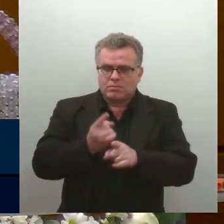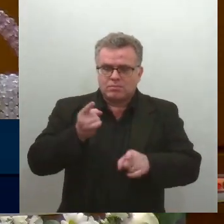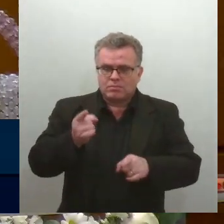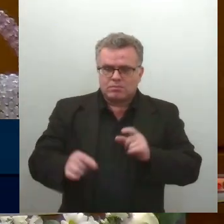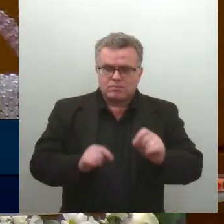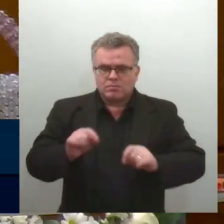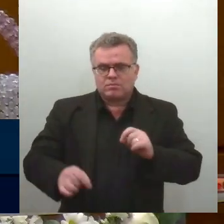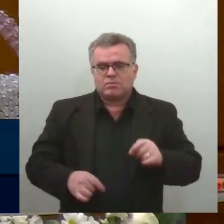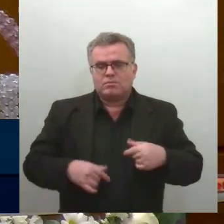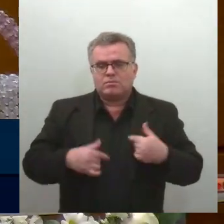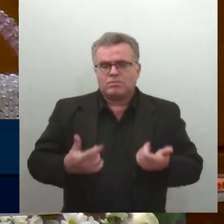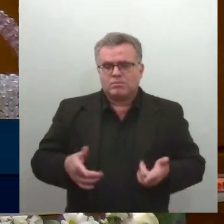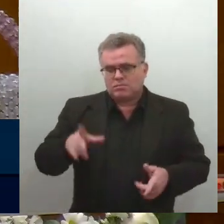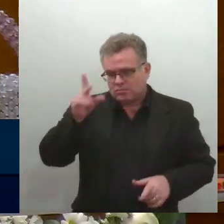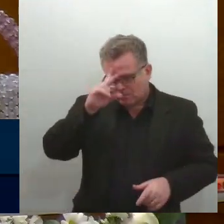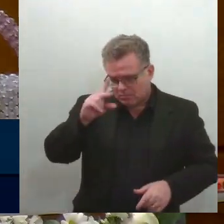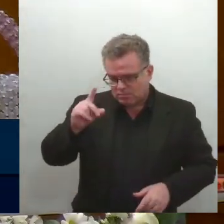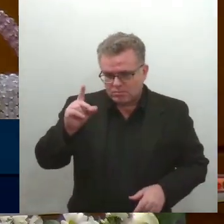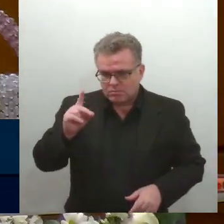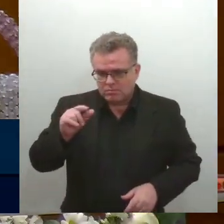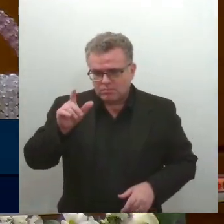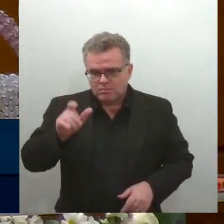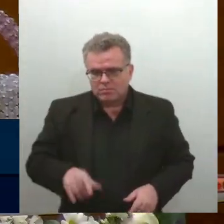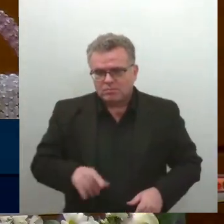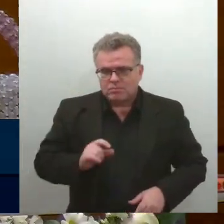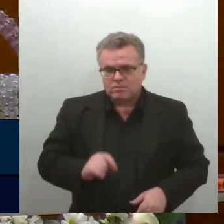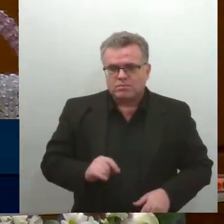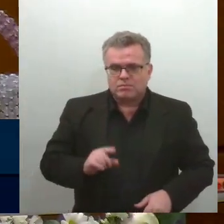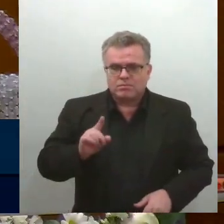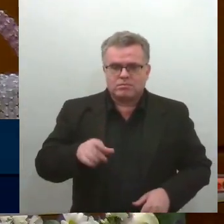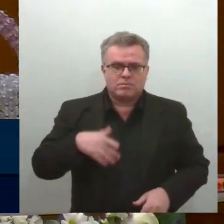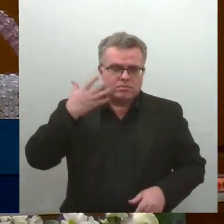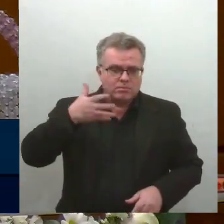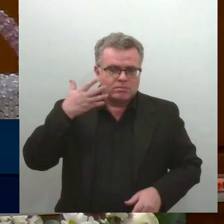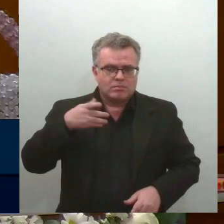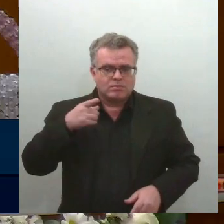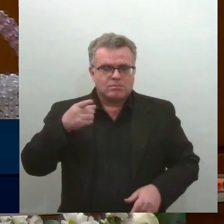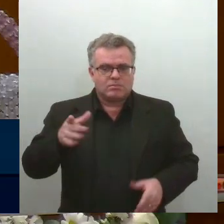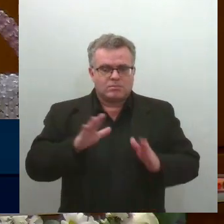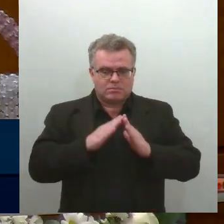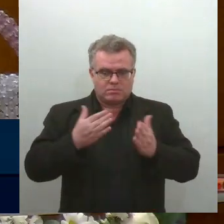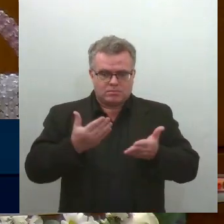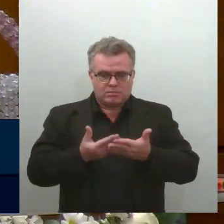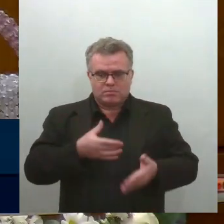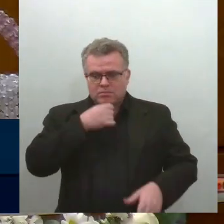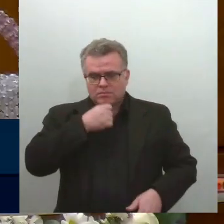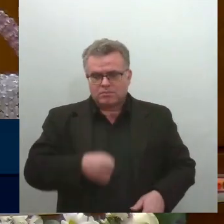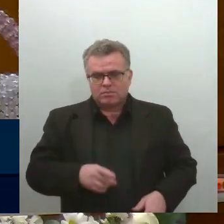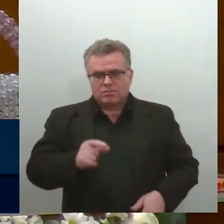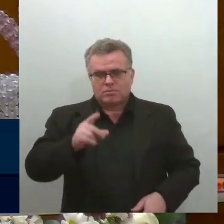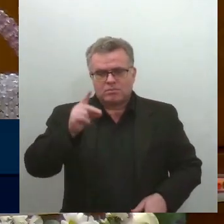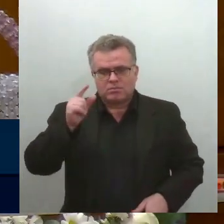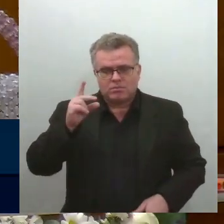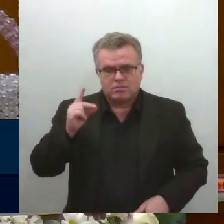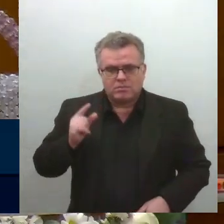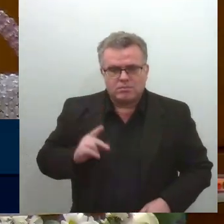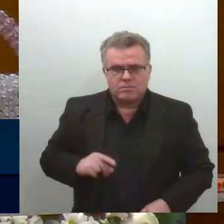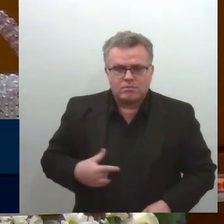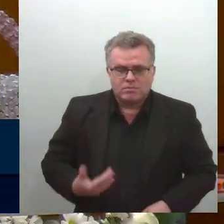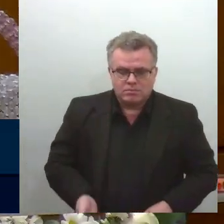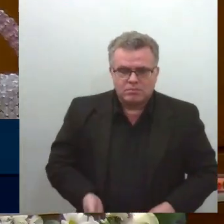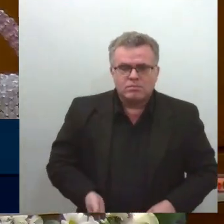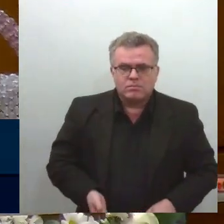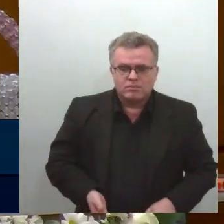uma palestra na Escola Paulo Freire, que era antigo Colégio Castelo Branco, que eu fiquei muito emocionada, porque